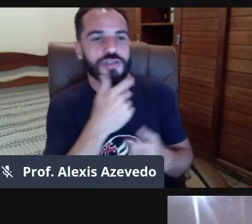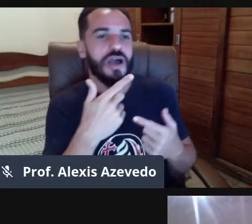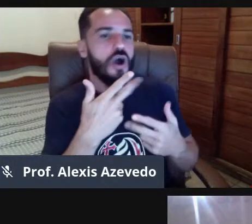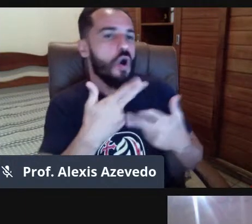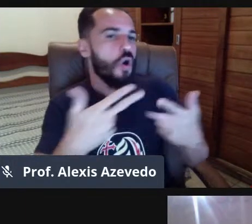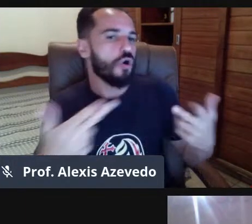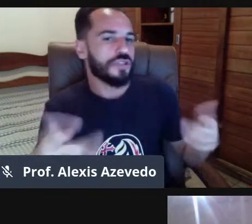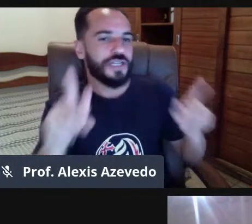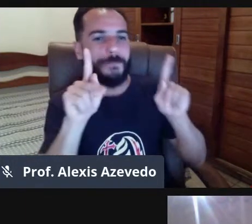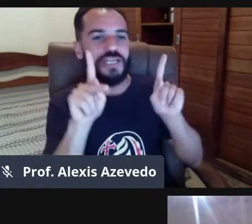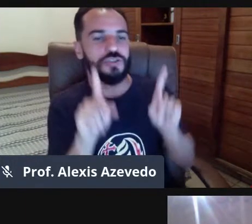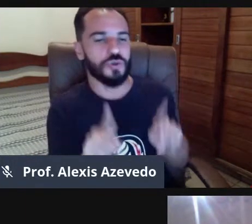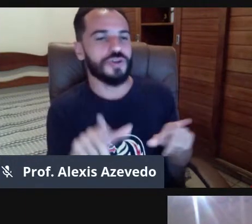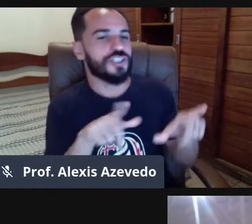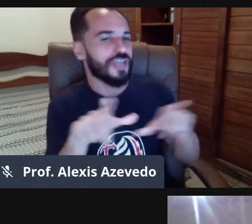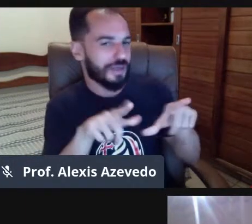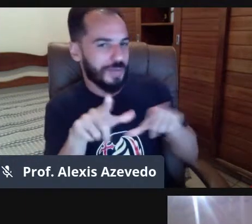trabalharam na escola,